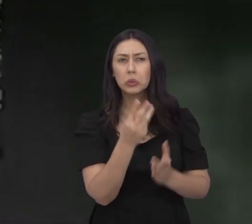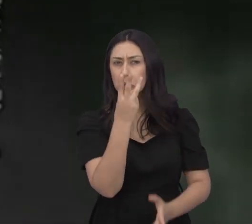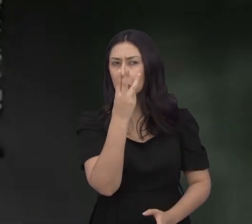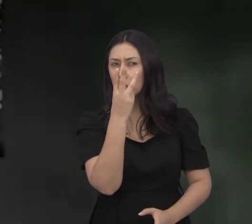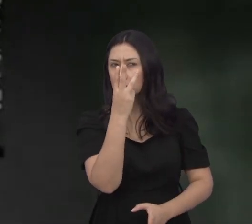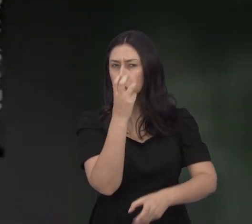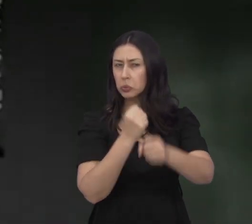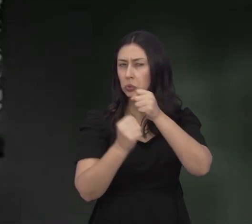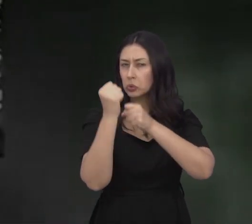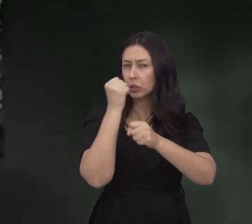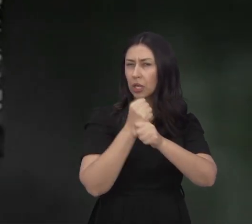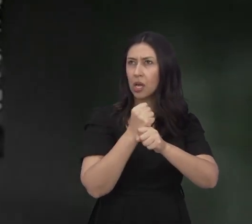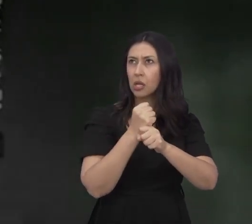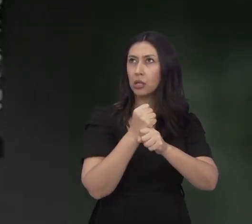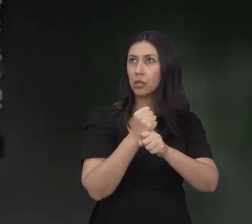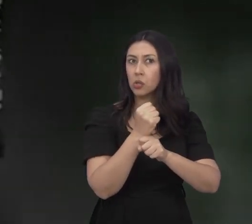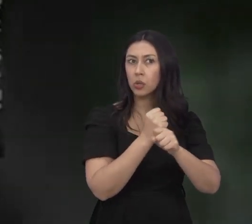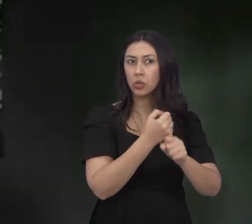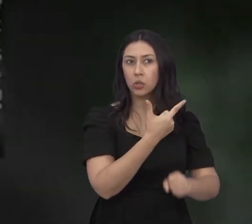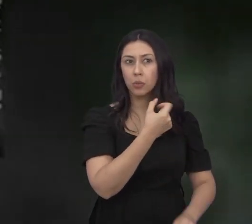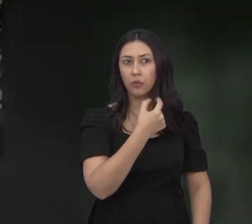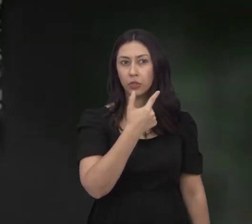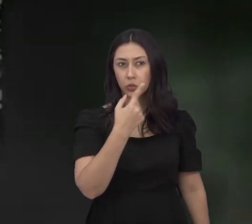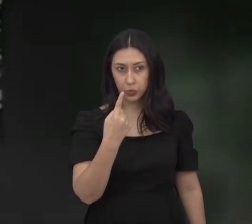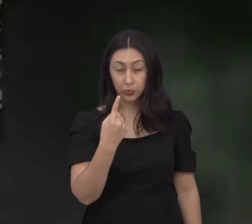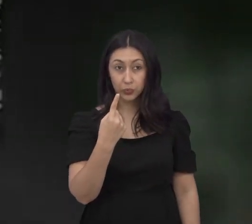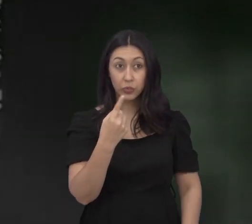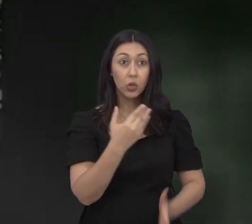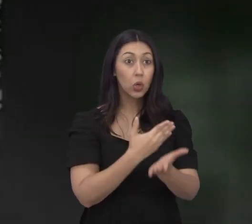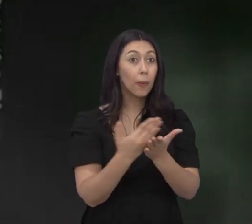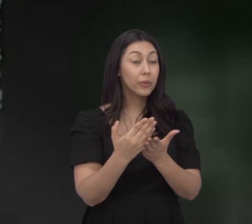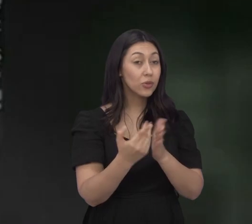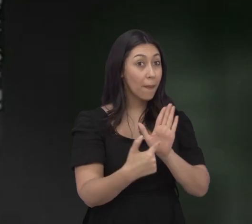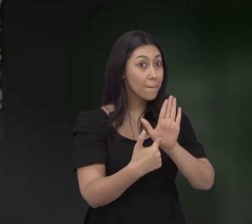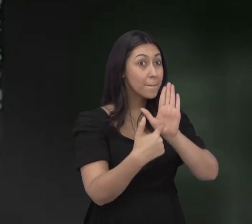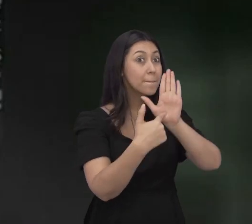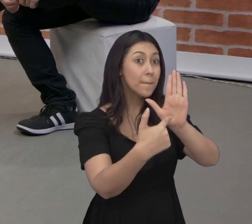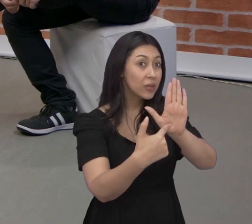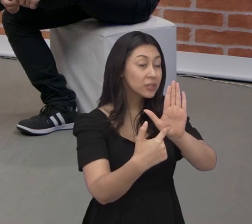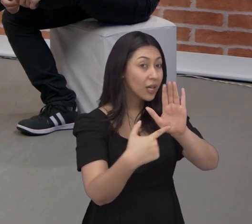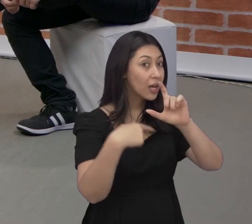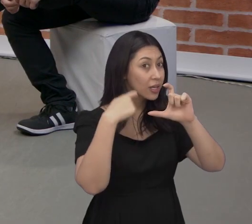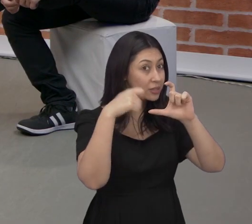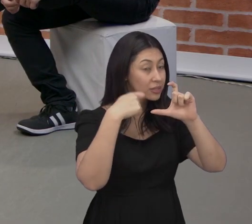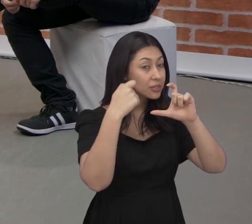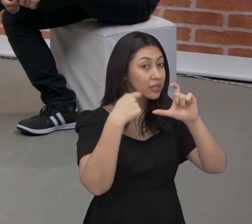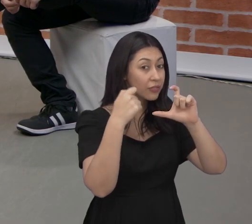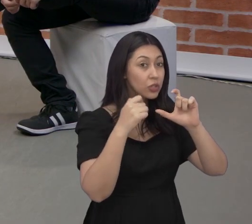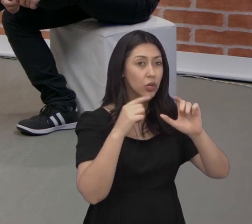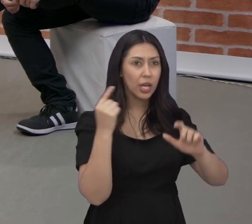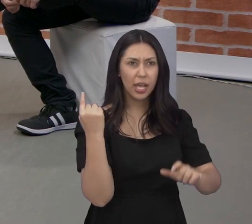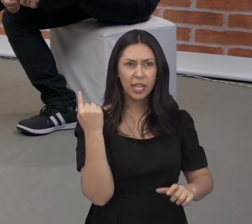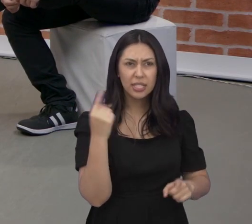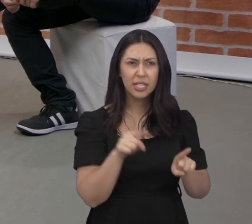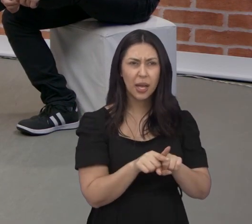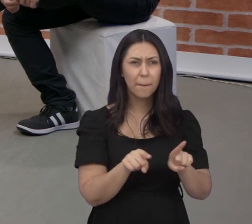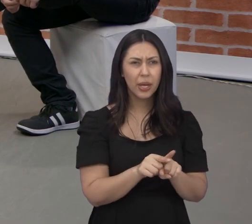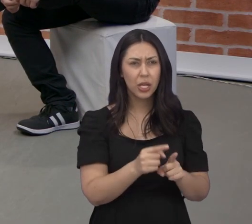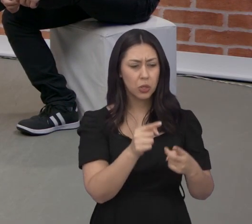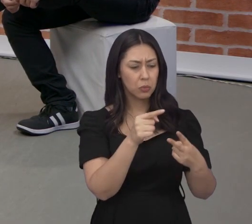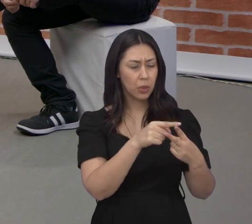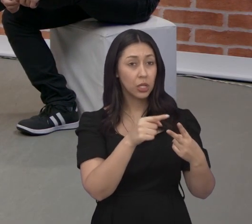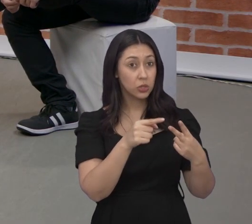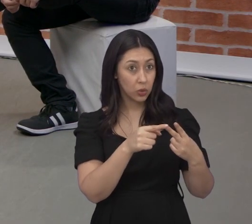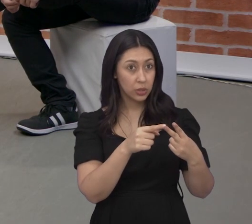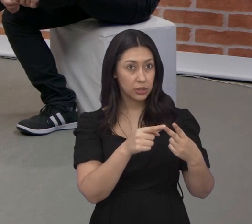3 anos atrás. Foi em 2021. 2021. Começou a liberar esses vídeos. Aham. Esse mais 2 de um UFO